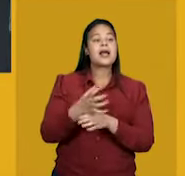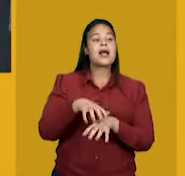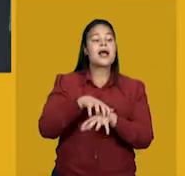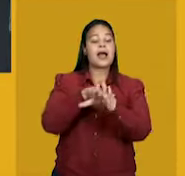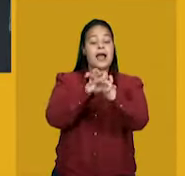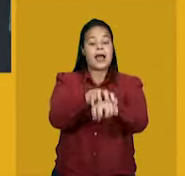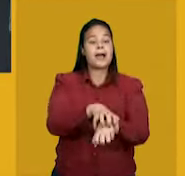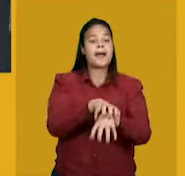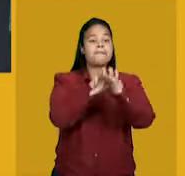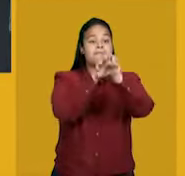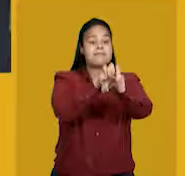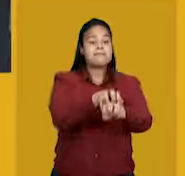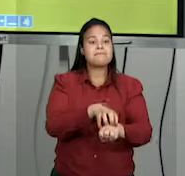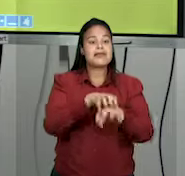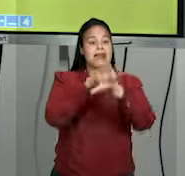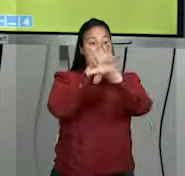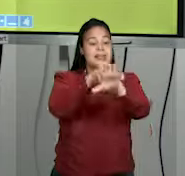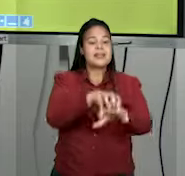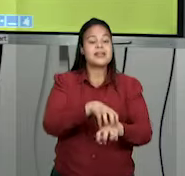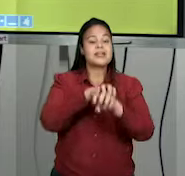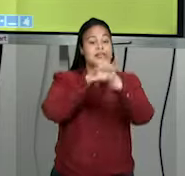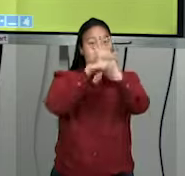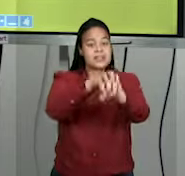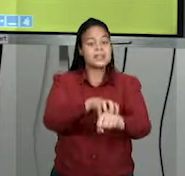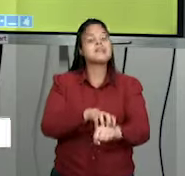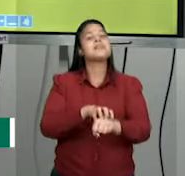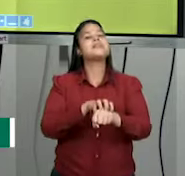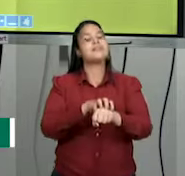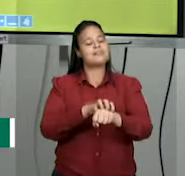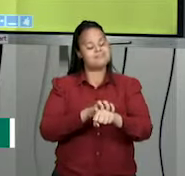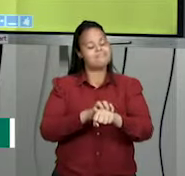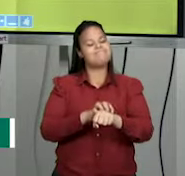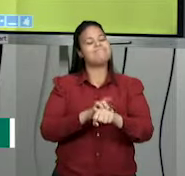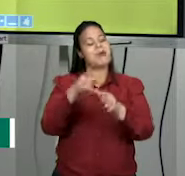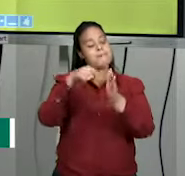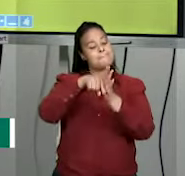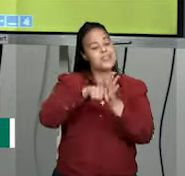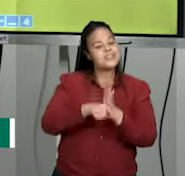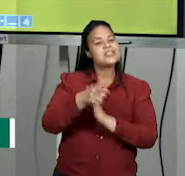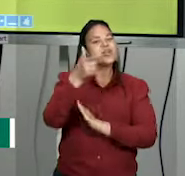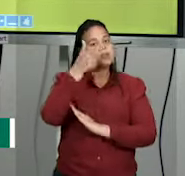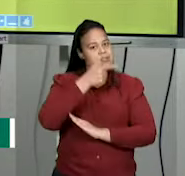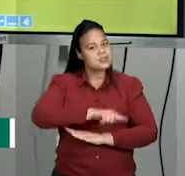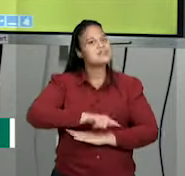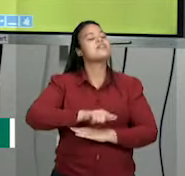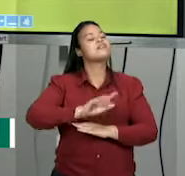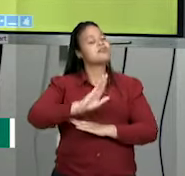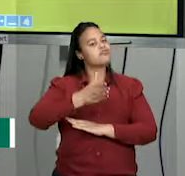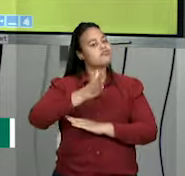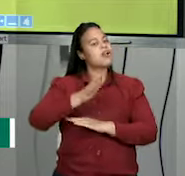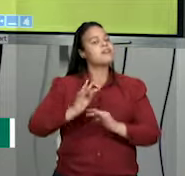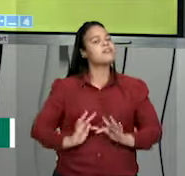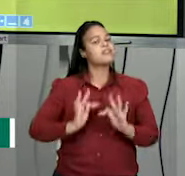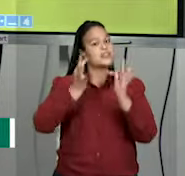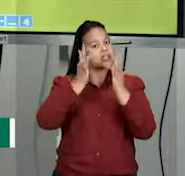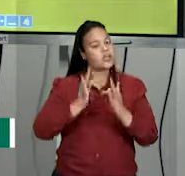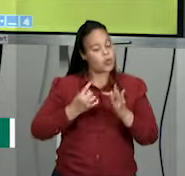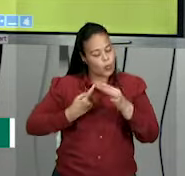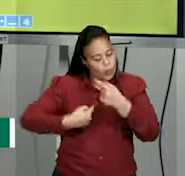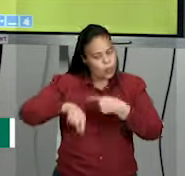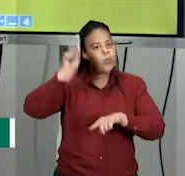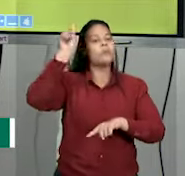esse serviço. Aqui, a gente já tem ciência. Ciência com método científico e tecnologia bem